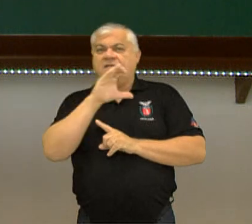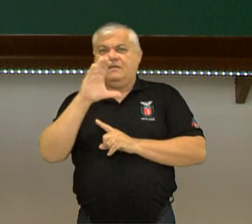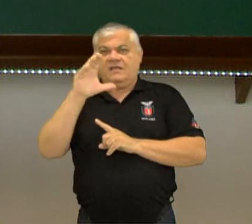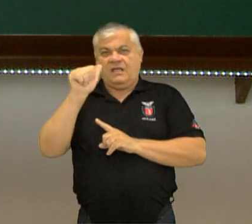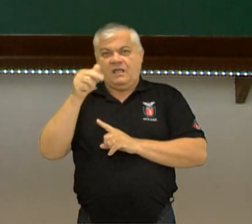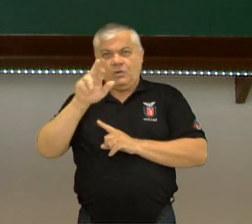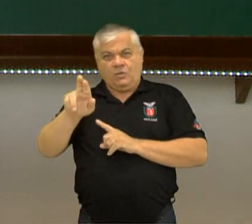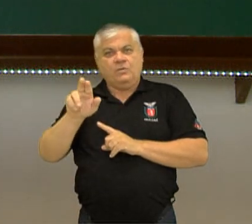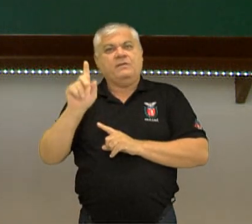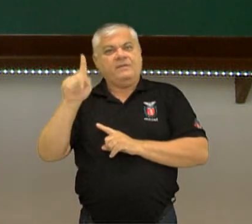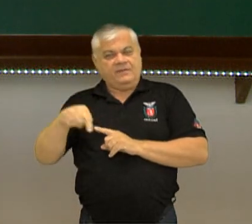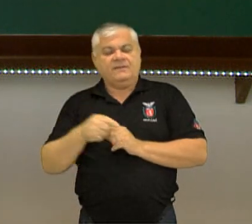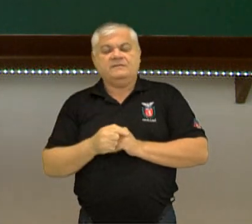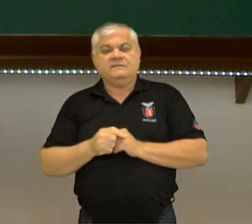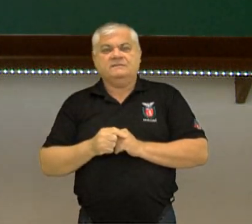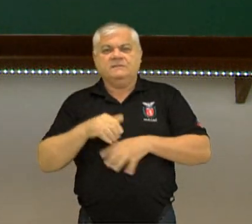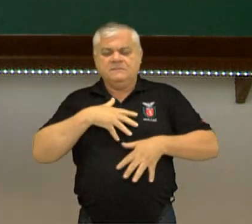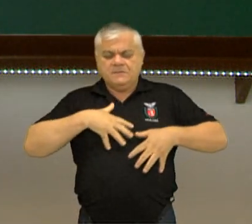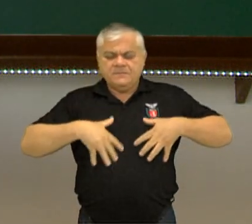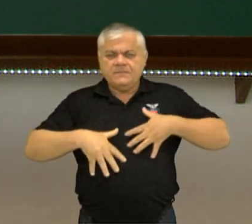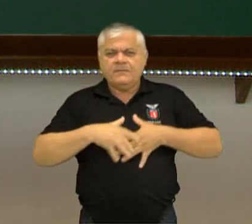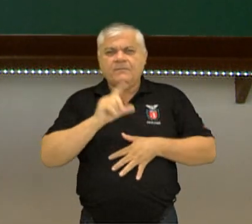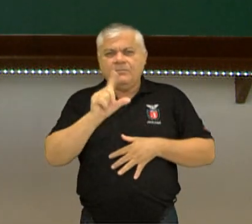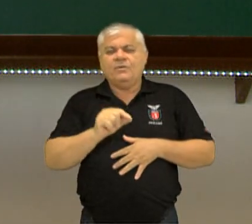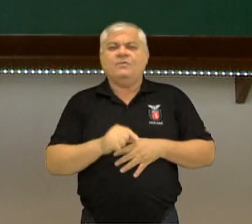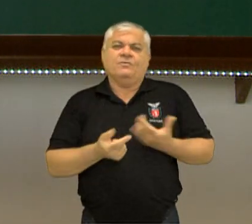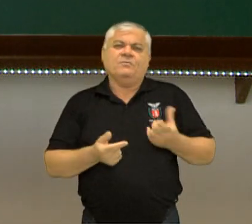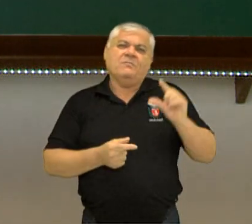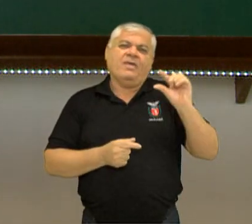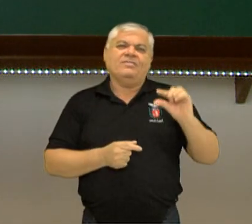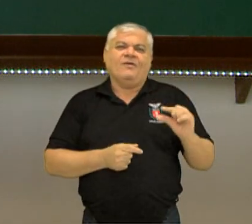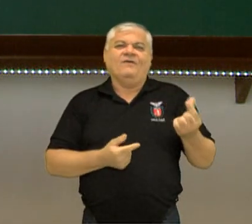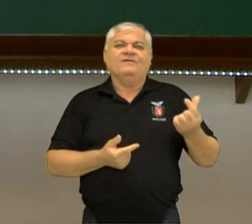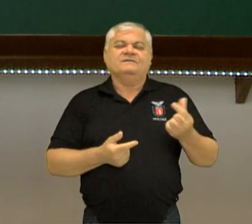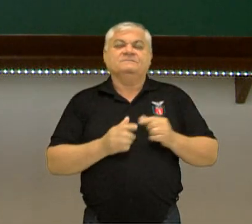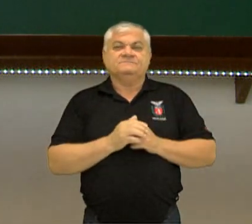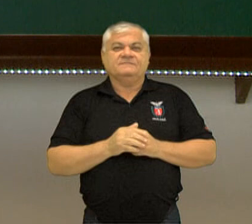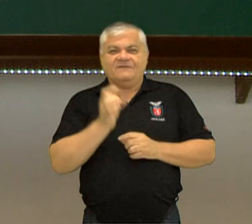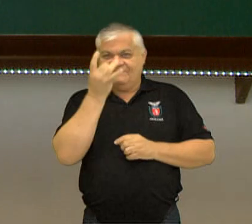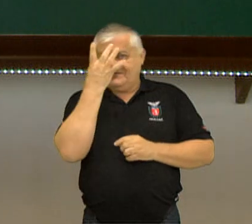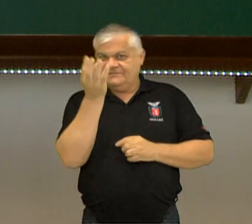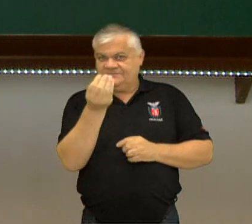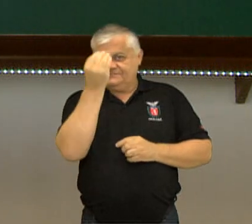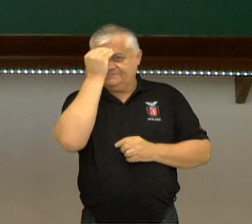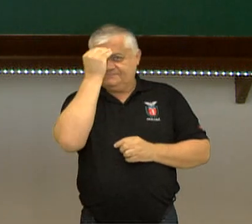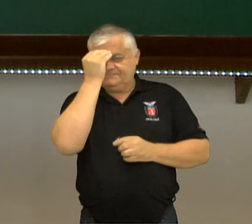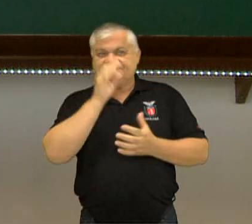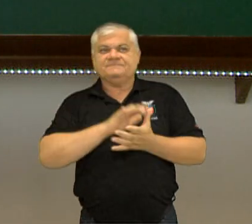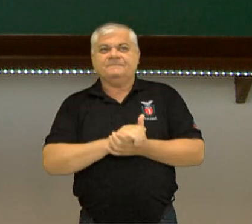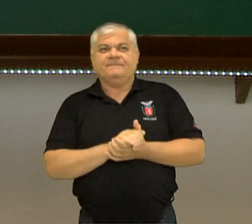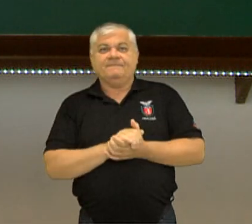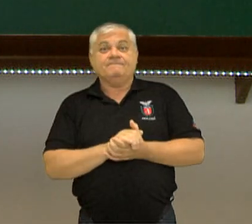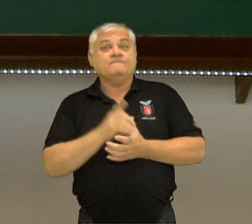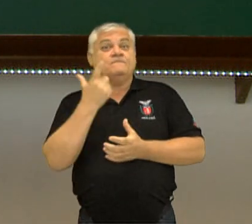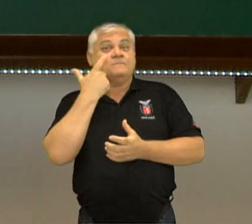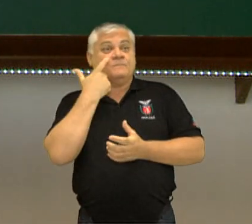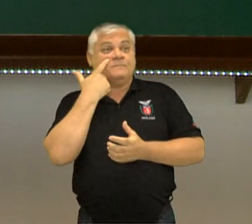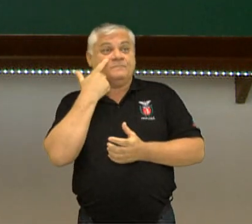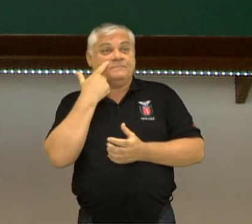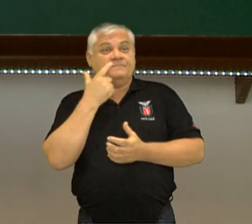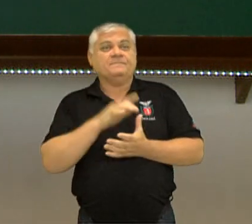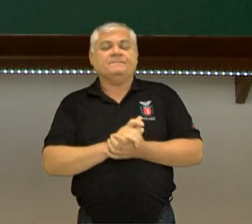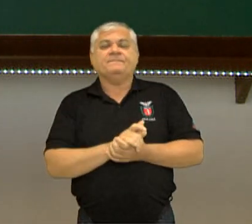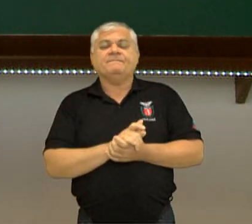Menor agitação, menor temperatura. Assim fica fácil, não é verdade? E lembre-se, olha só, pessoal, se você entendeu